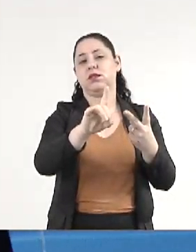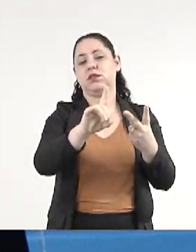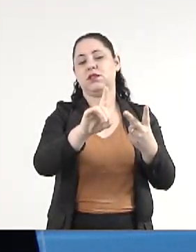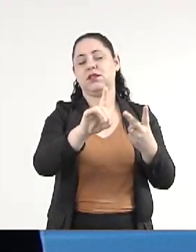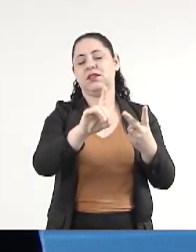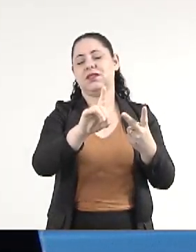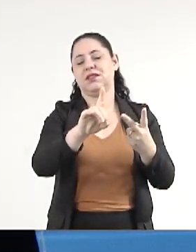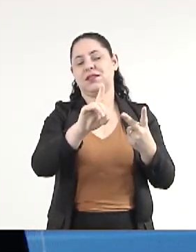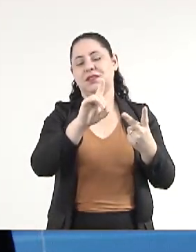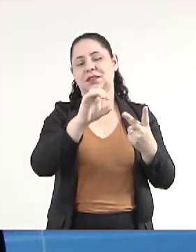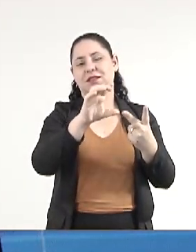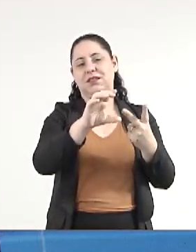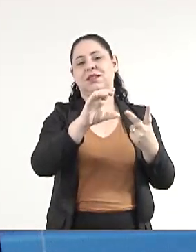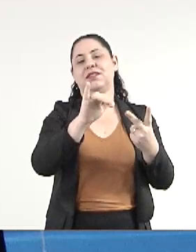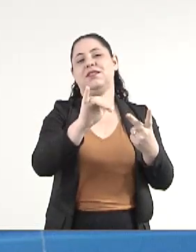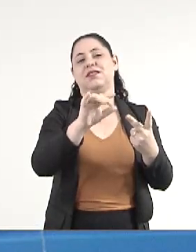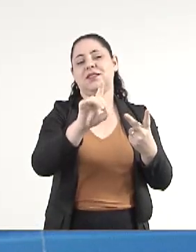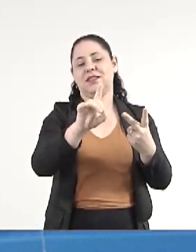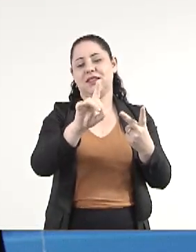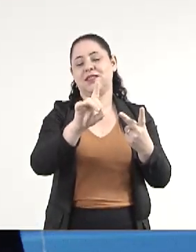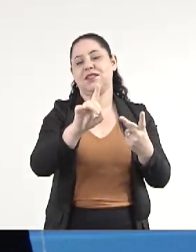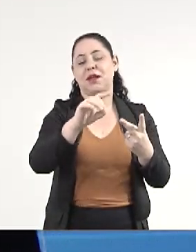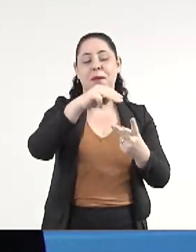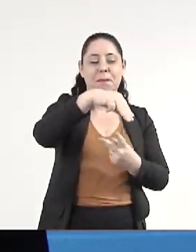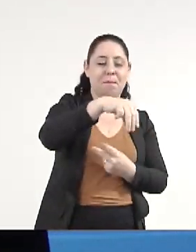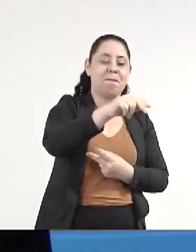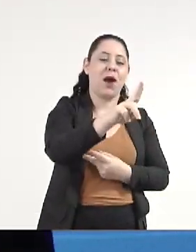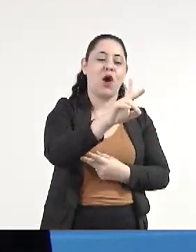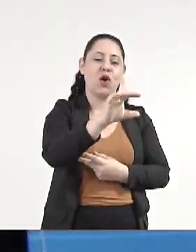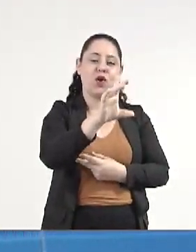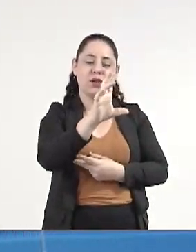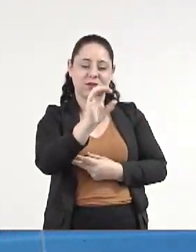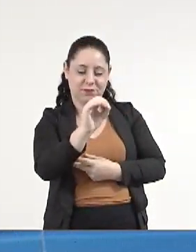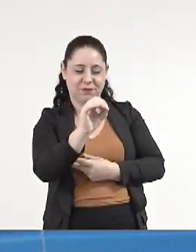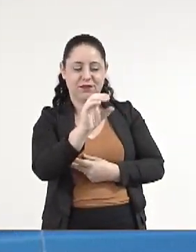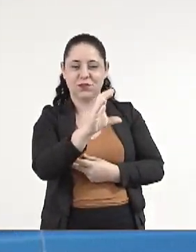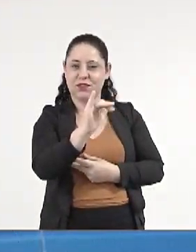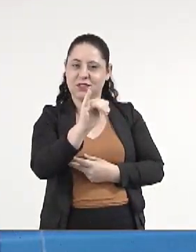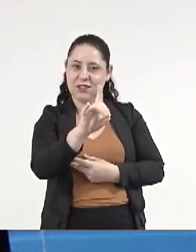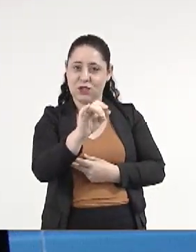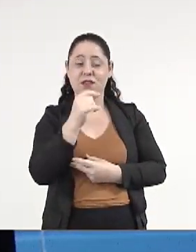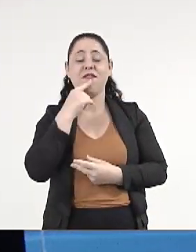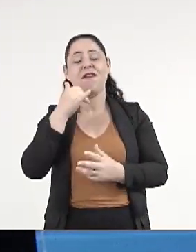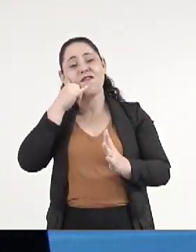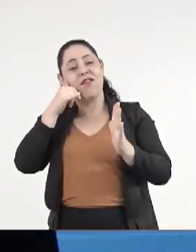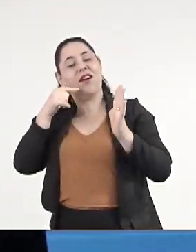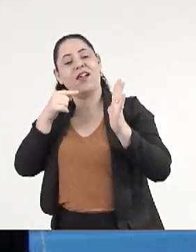o Cid Moreira, Mauro Cid, foi quem